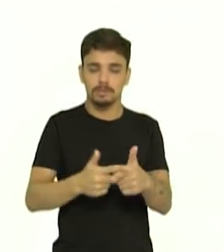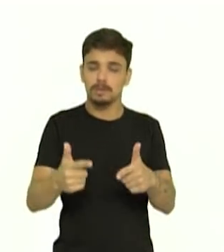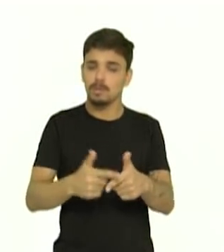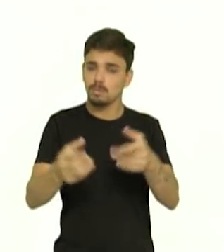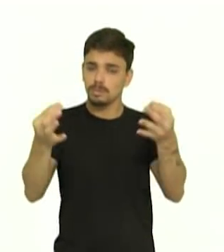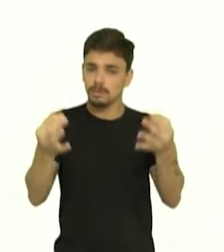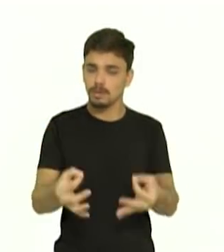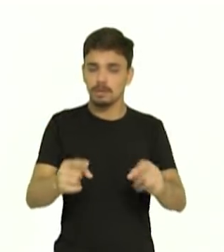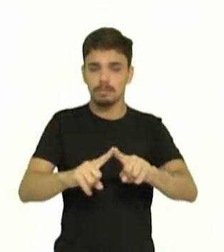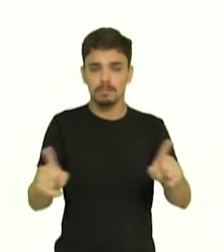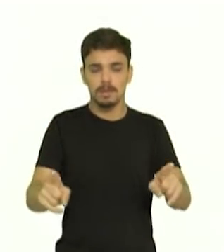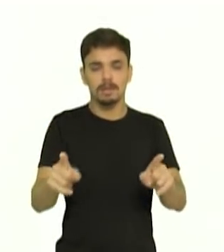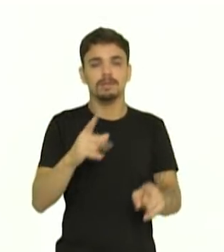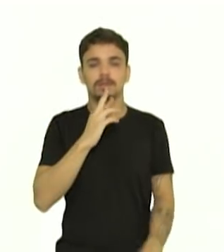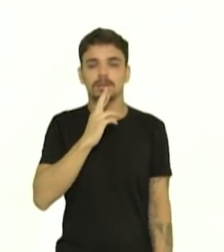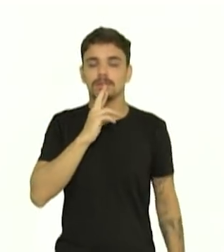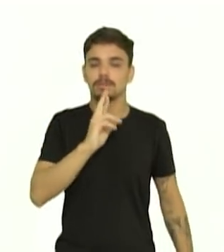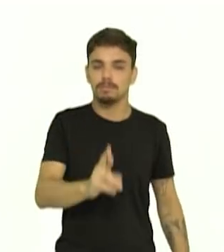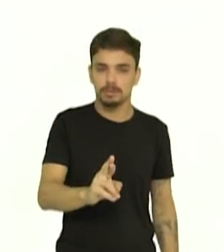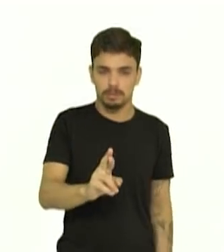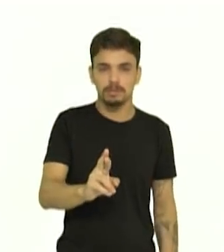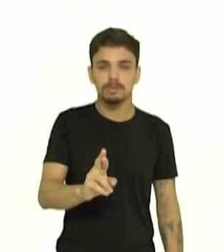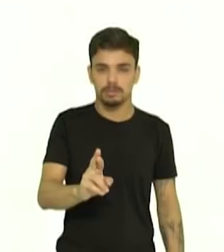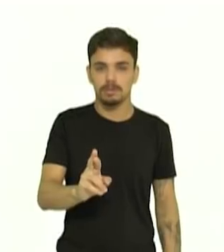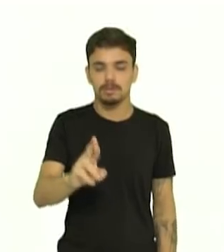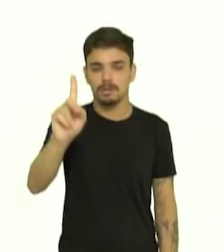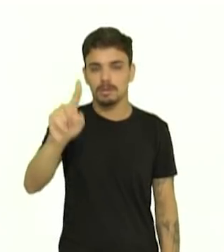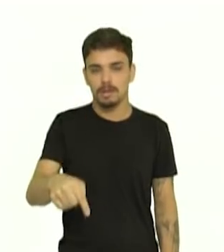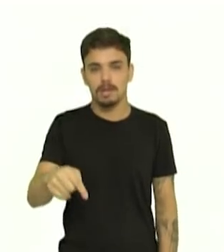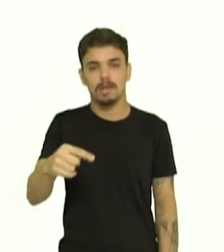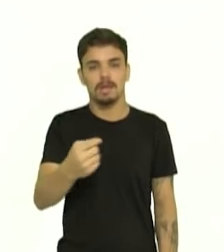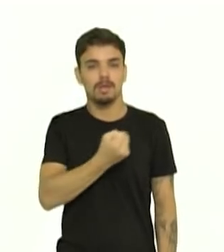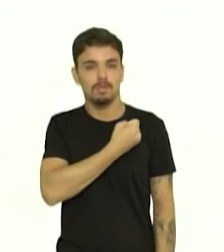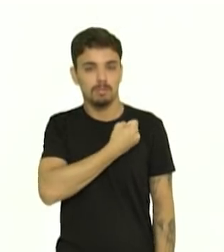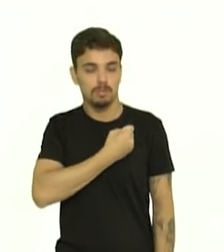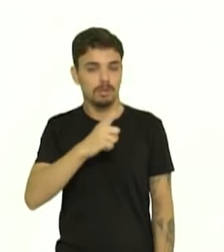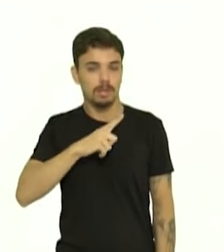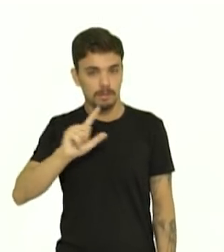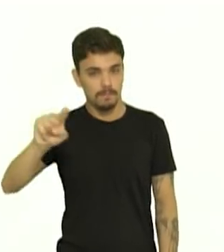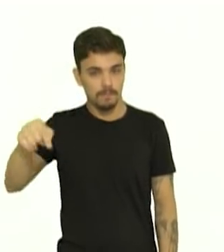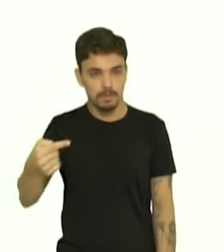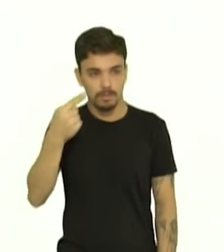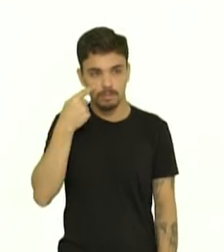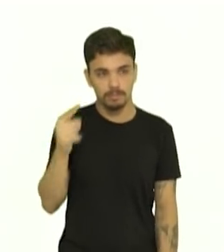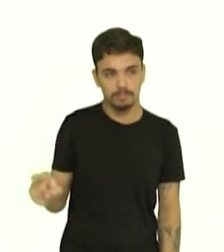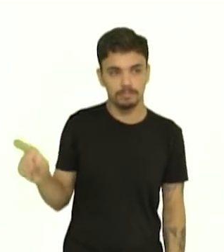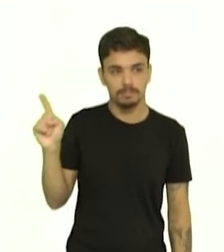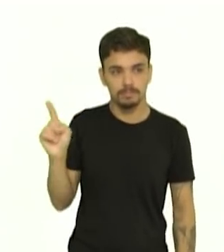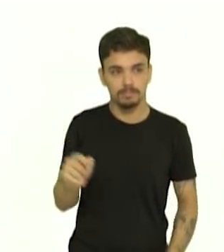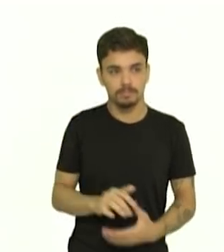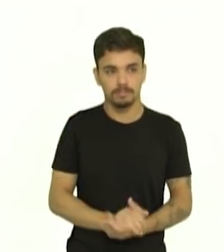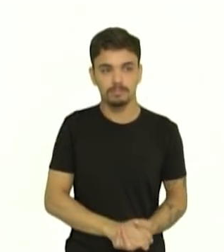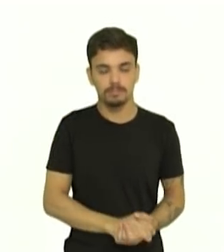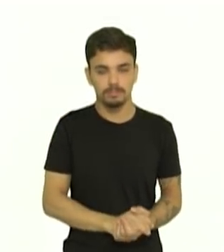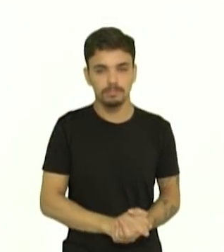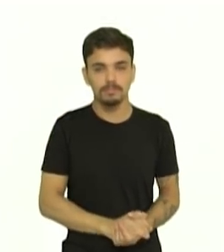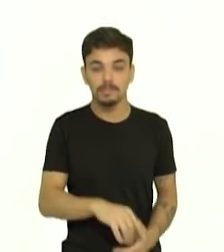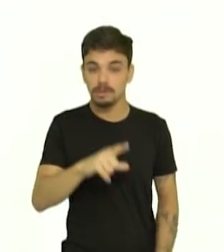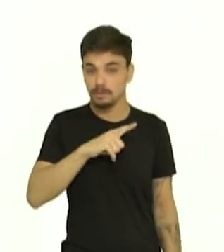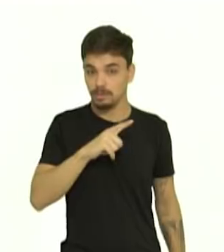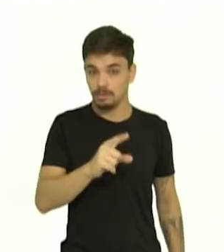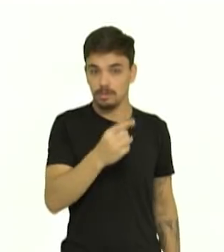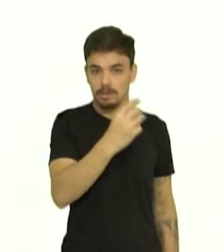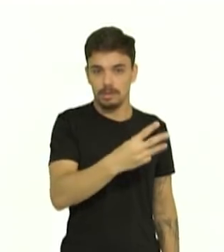porém, o quociente, o resultado dessa divisão é um número decimal. E esse número decimal,